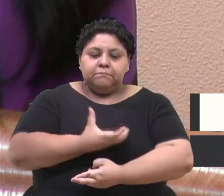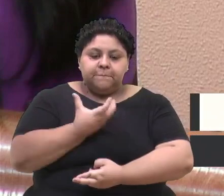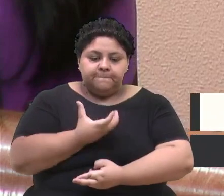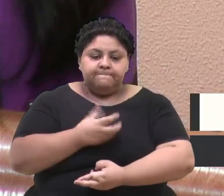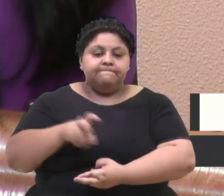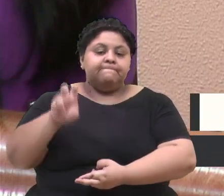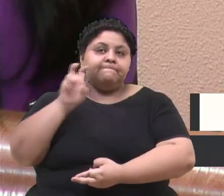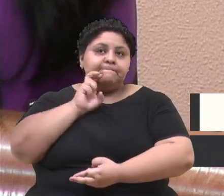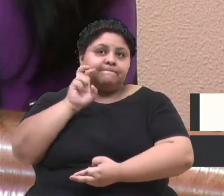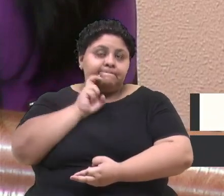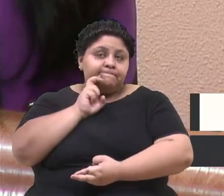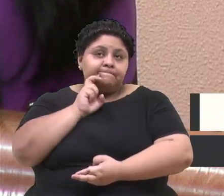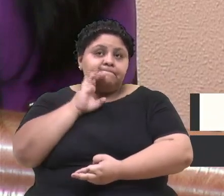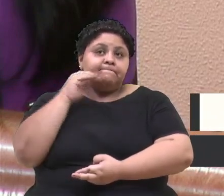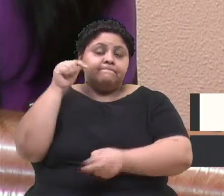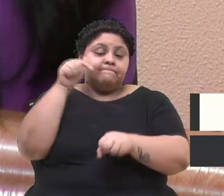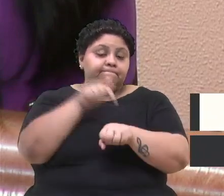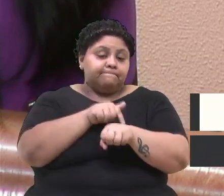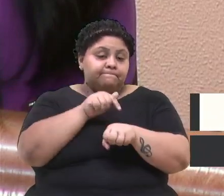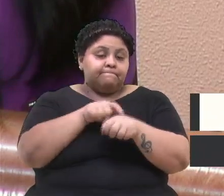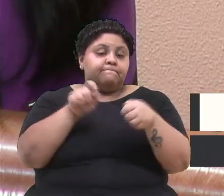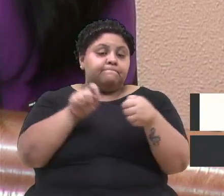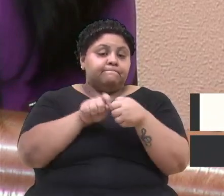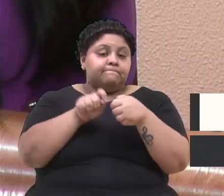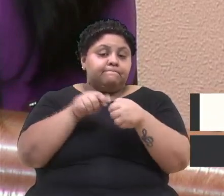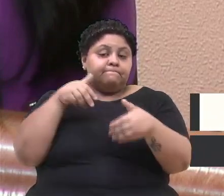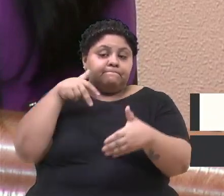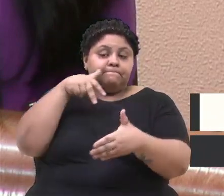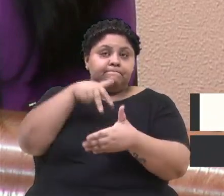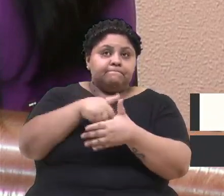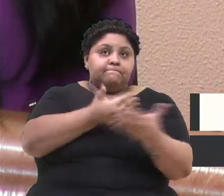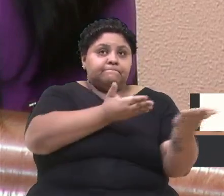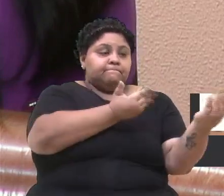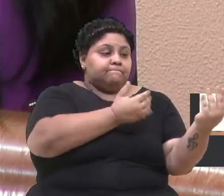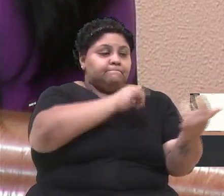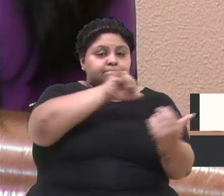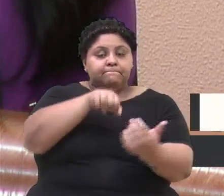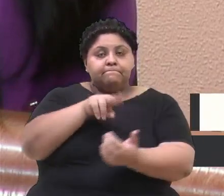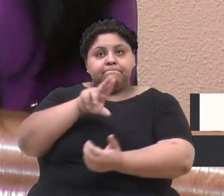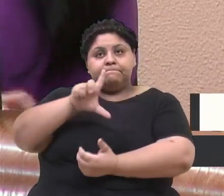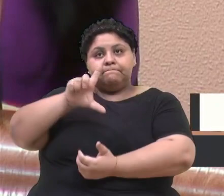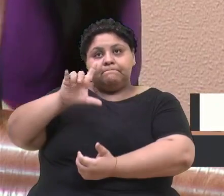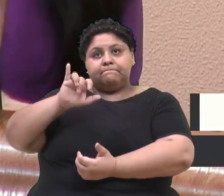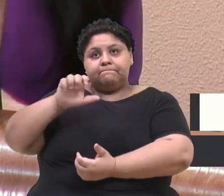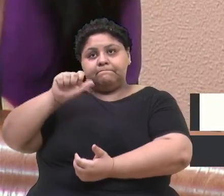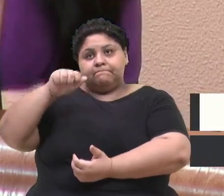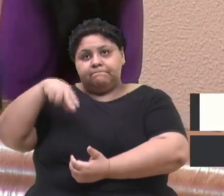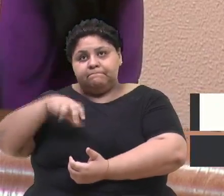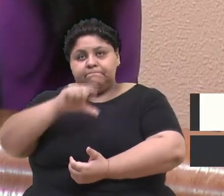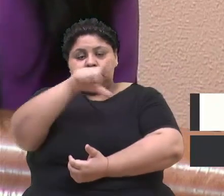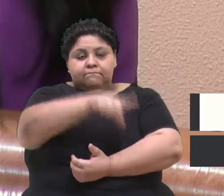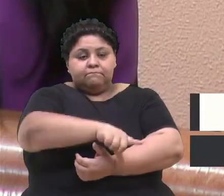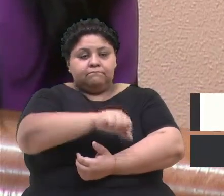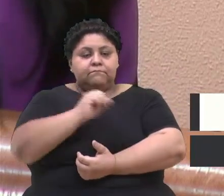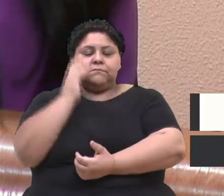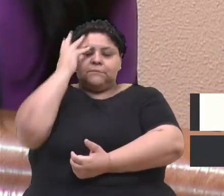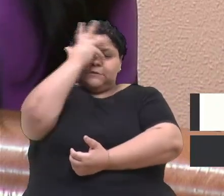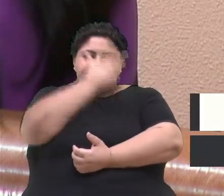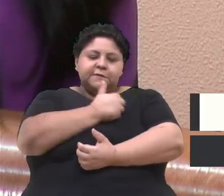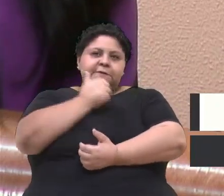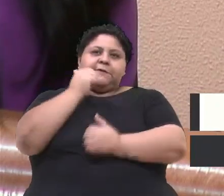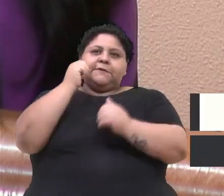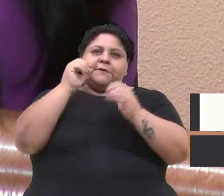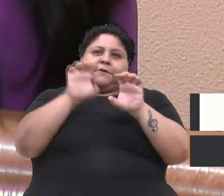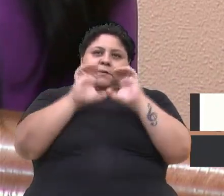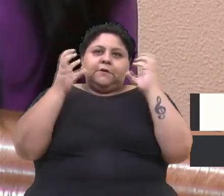quinta-feira. Na ocasião, ocupará a tribuna a jovem Juliana Nunes dos Santos, eleita a mais bela comunitária de Caxias